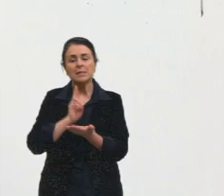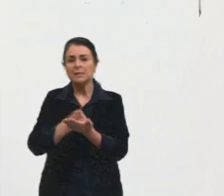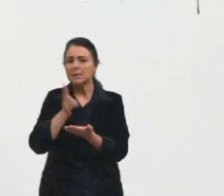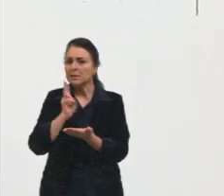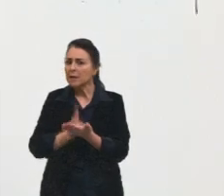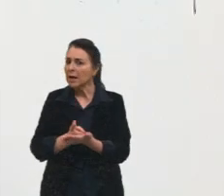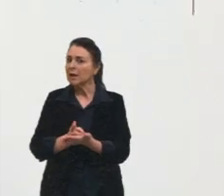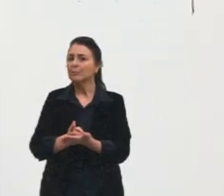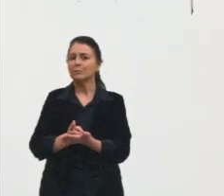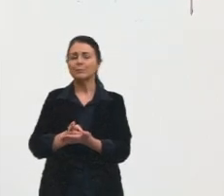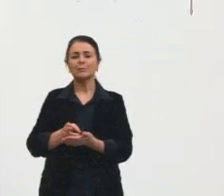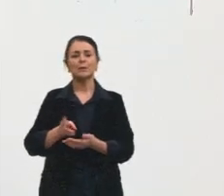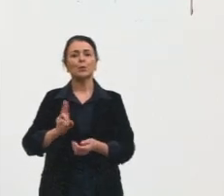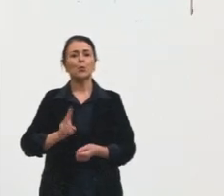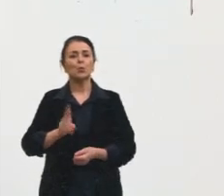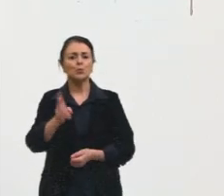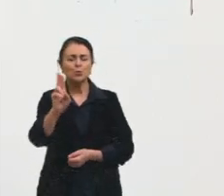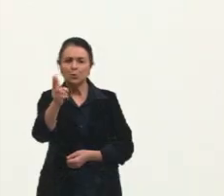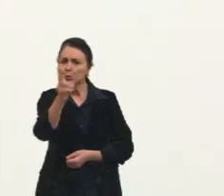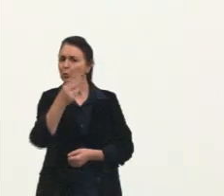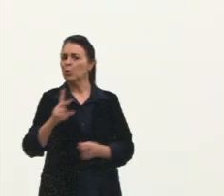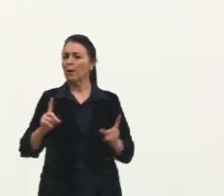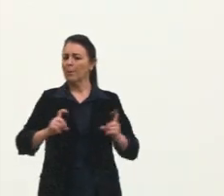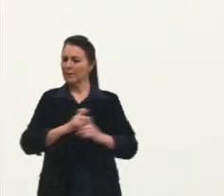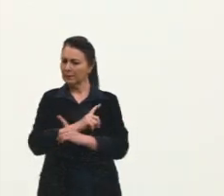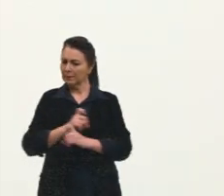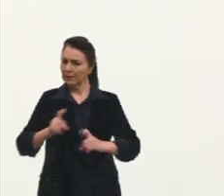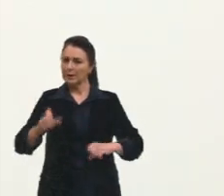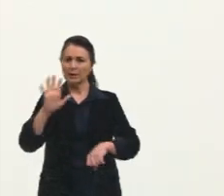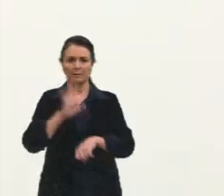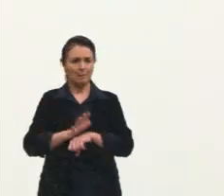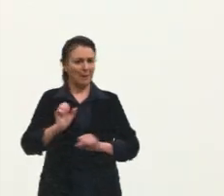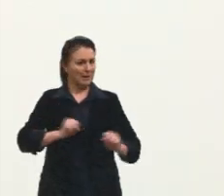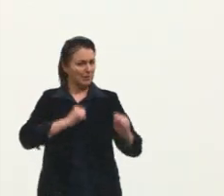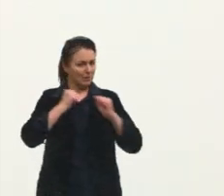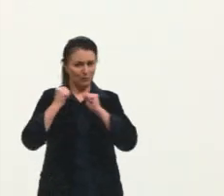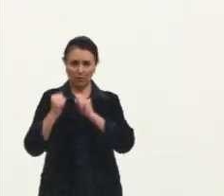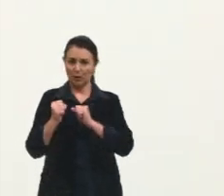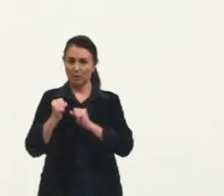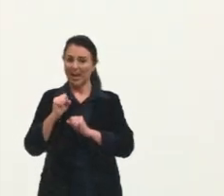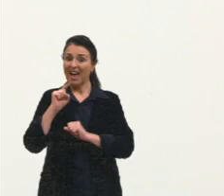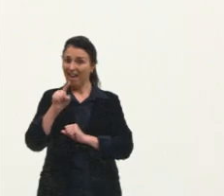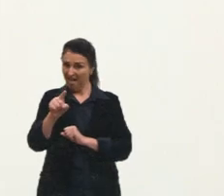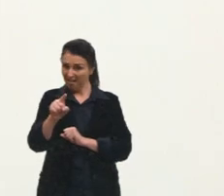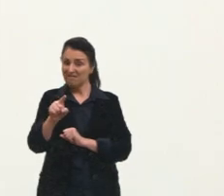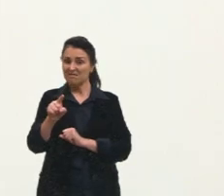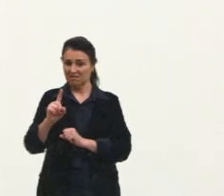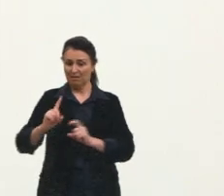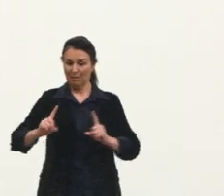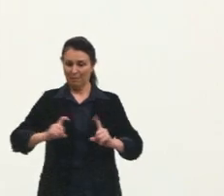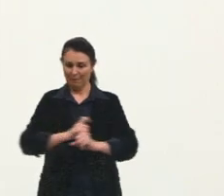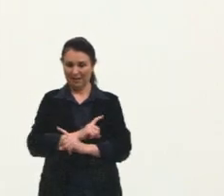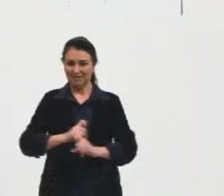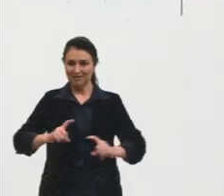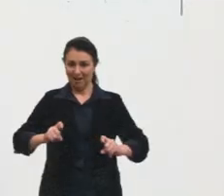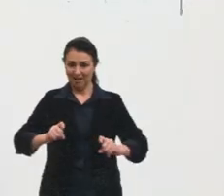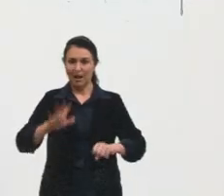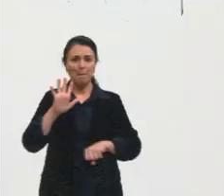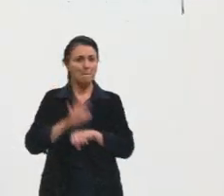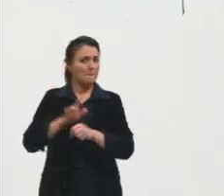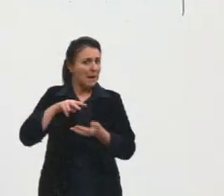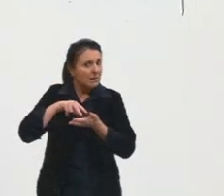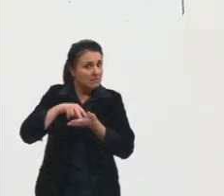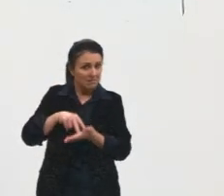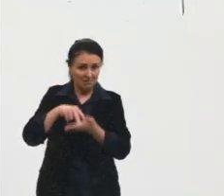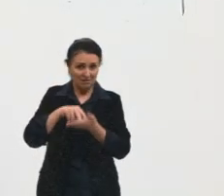resistentes E aí depois o que que vai acontecer E essas bactérias aqui que são mais